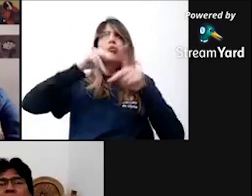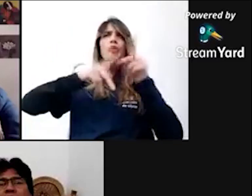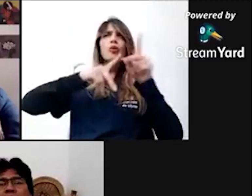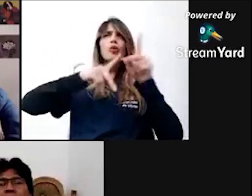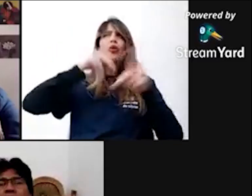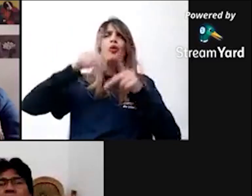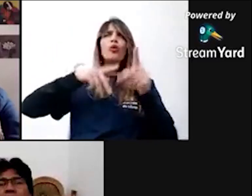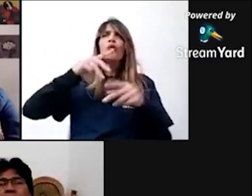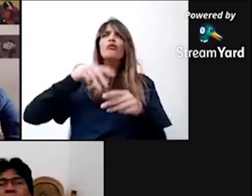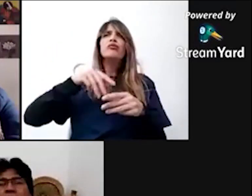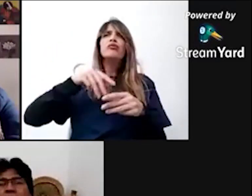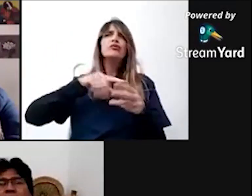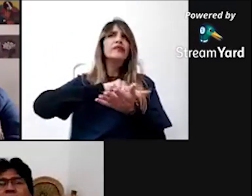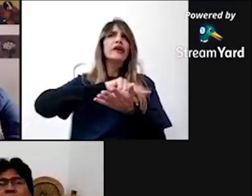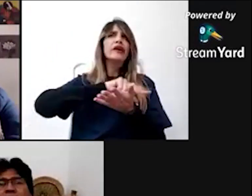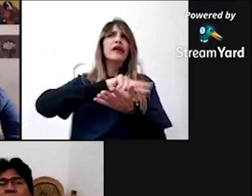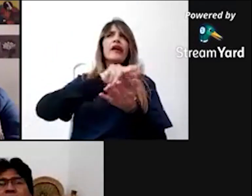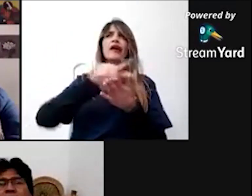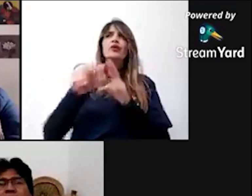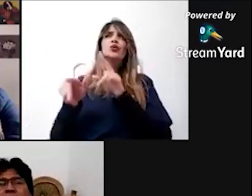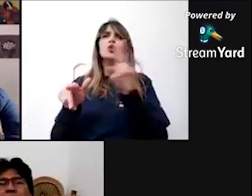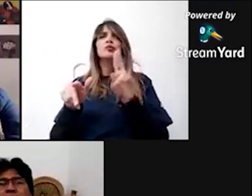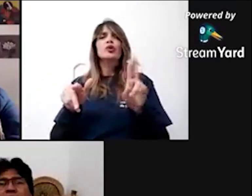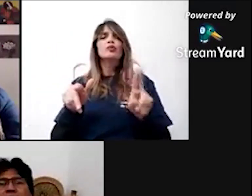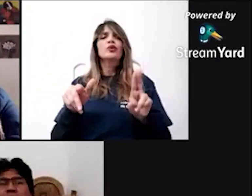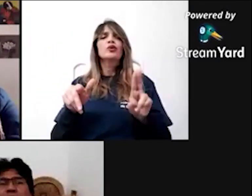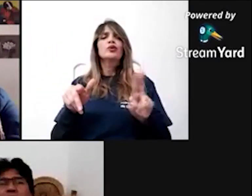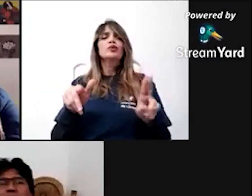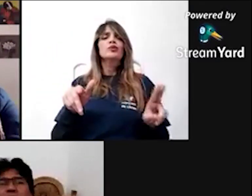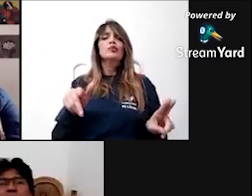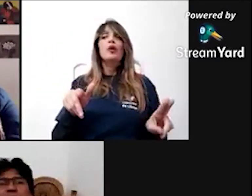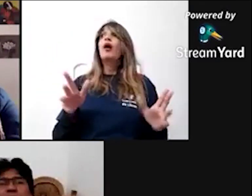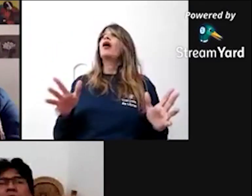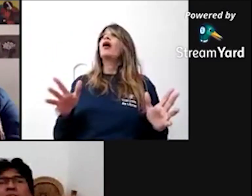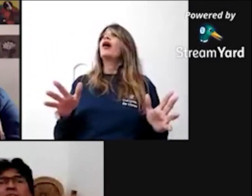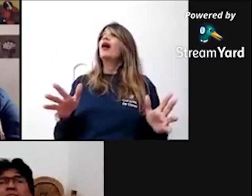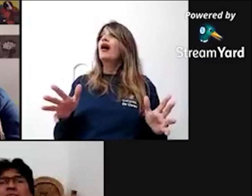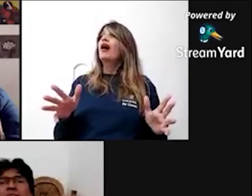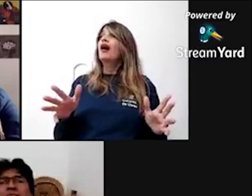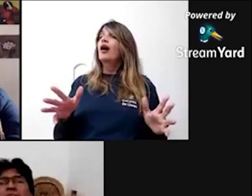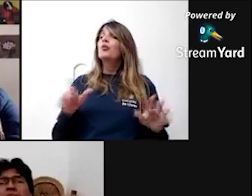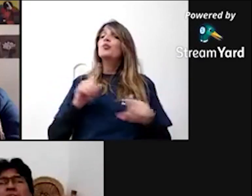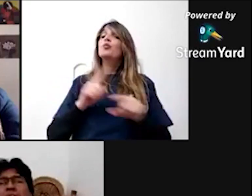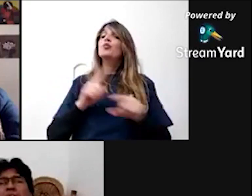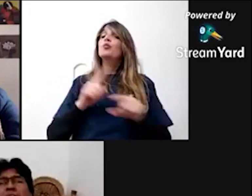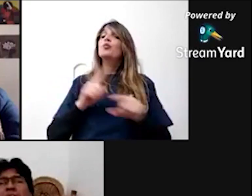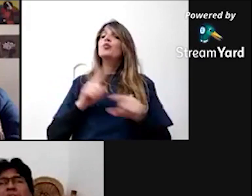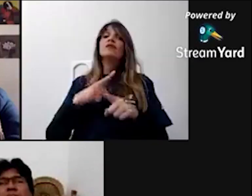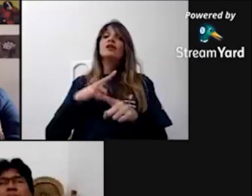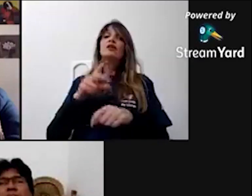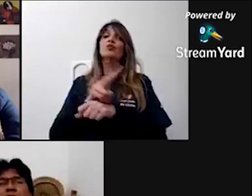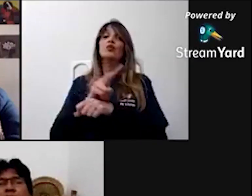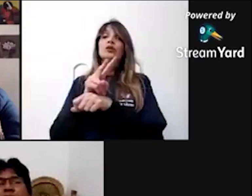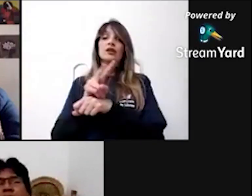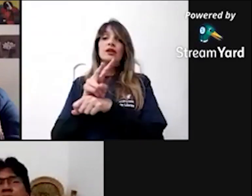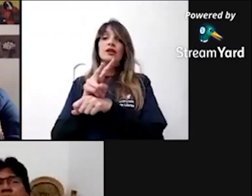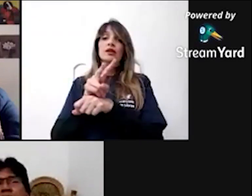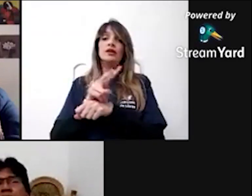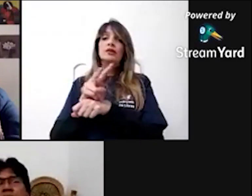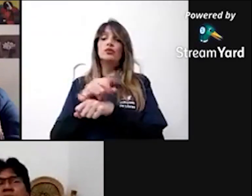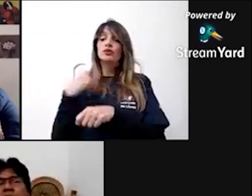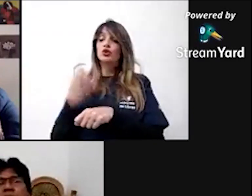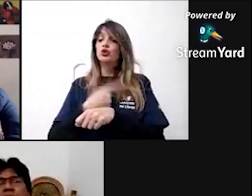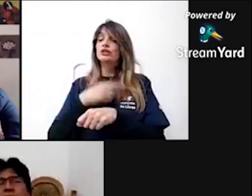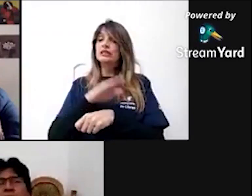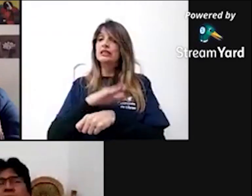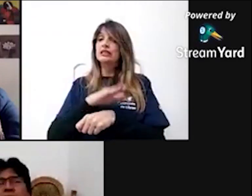povo Xavante, é do povo Xavante, porque nós vamos ter o cuidado para fazer chegar nas nossas crianças, nos